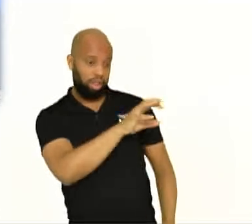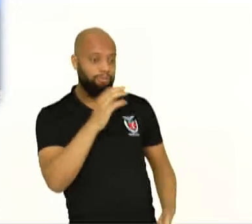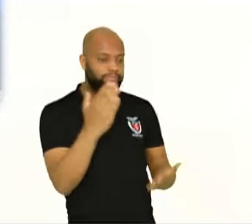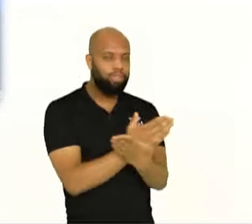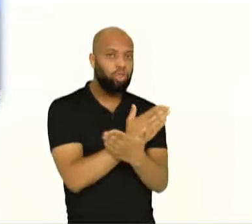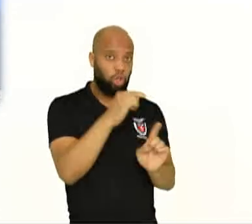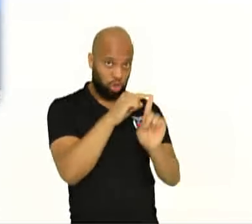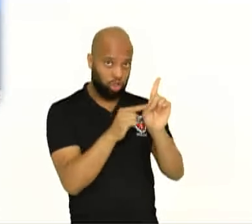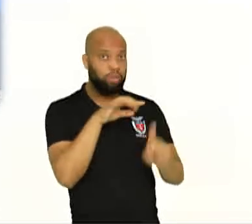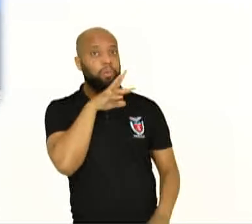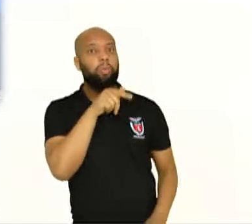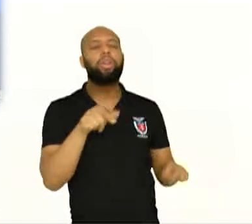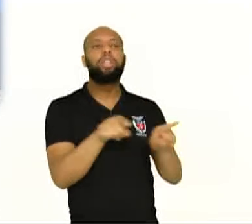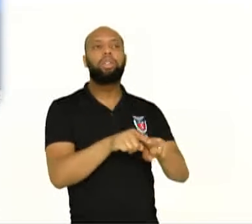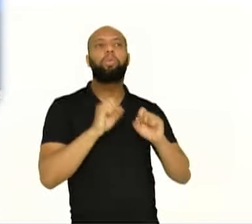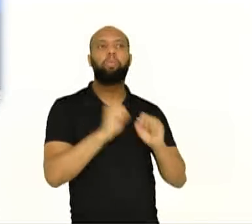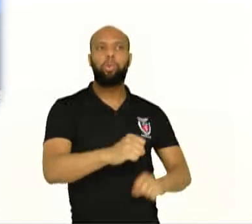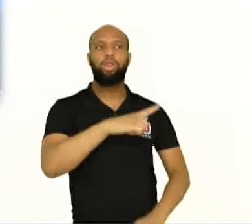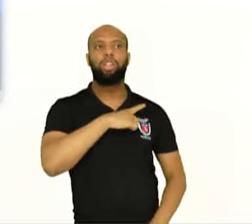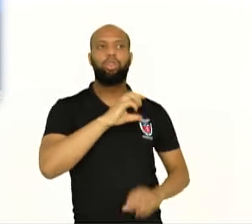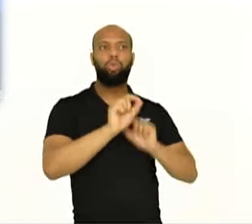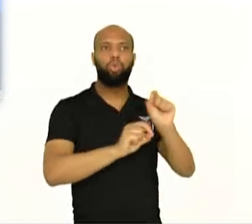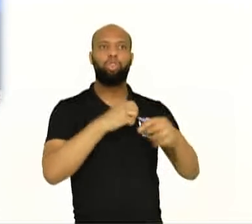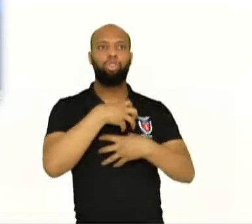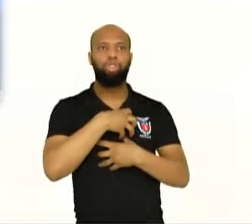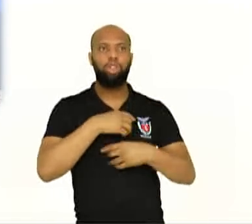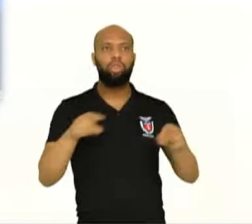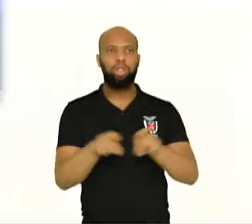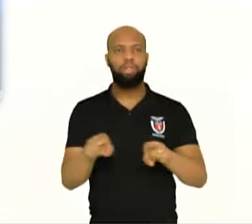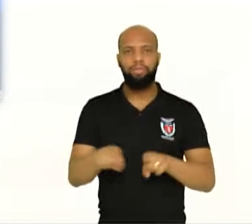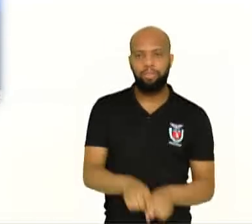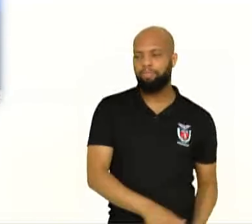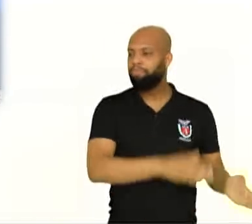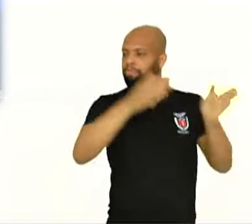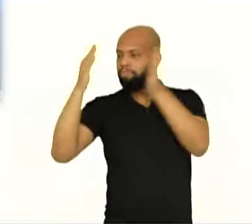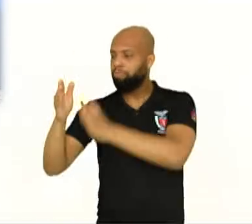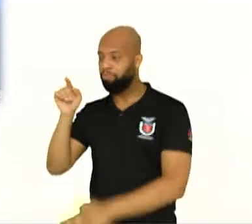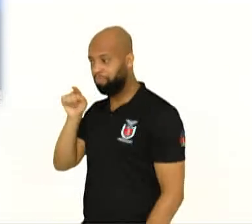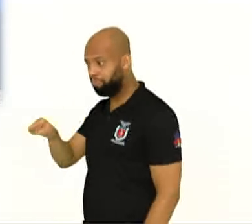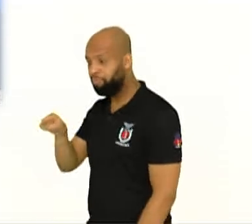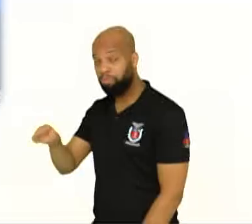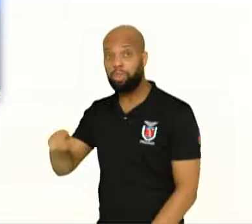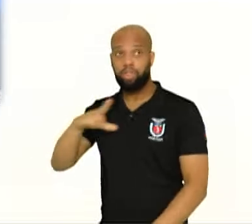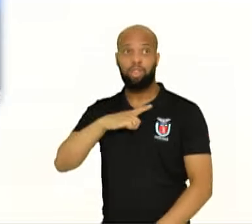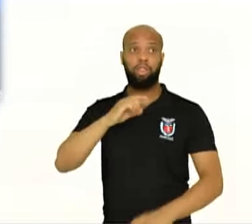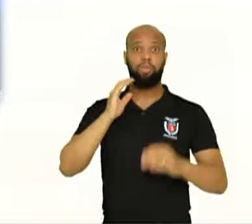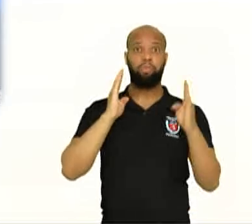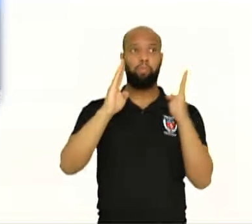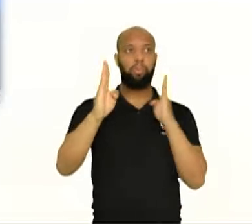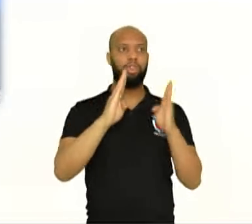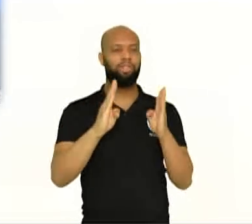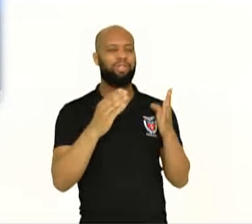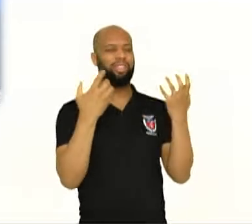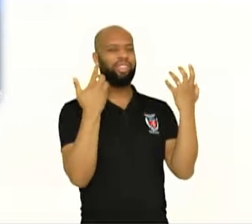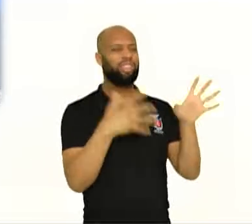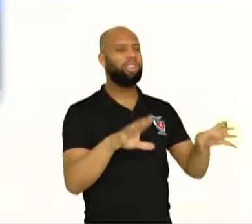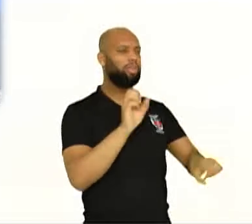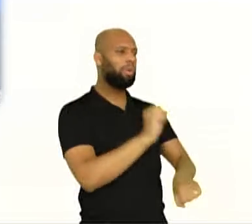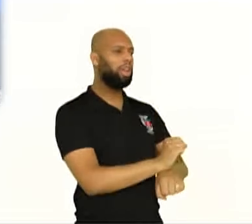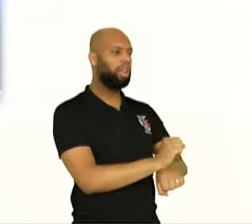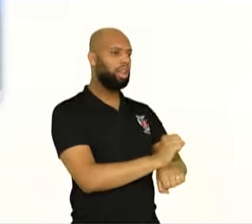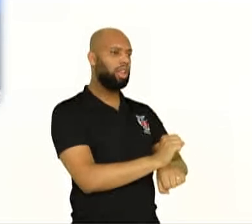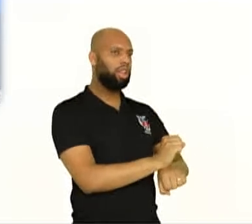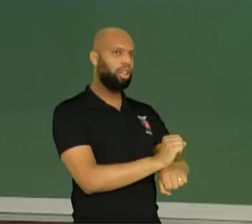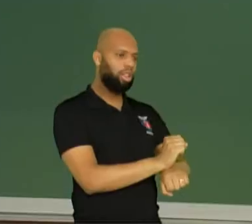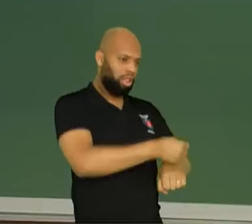espécies, podem ter também a fase de medusa. E aí eles podem ter uma época da vida deles que ele fala assim, estou cansado daqui, vou para outro